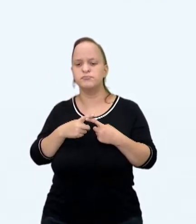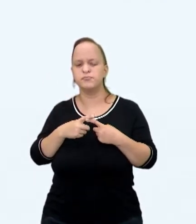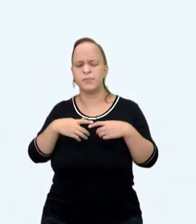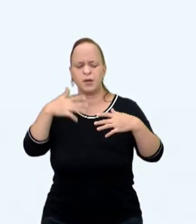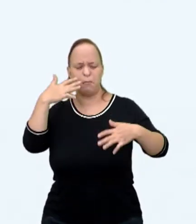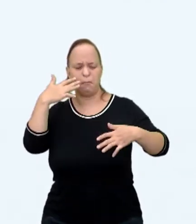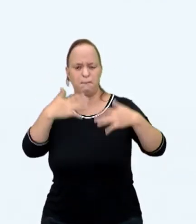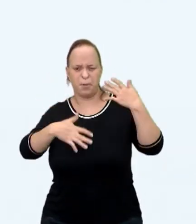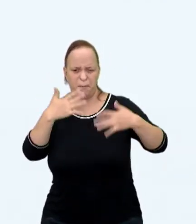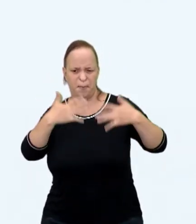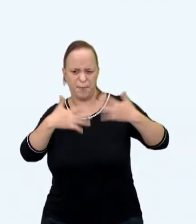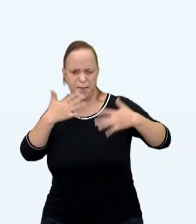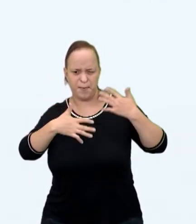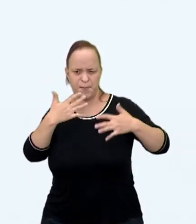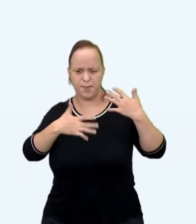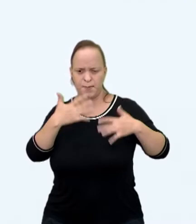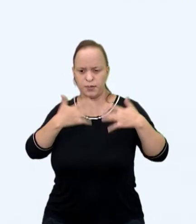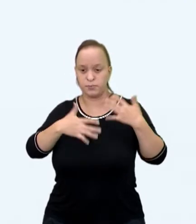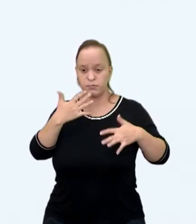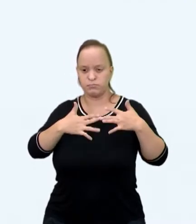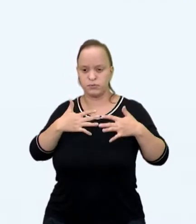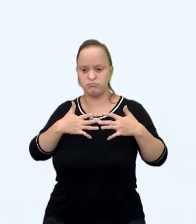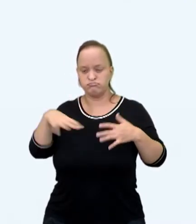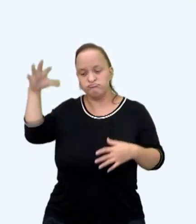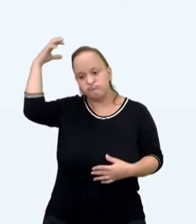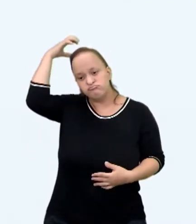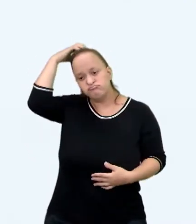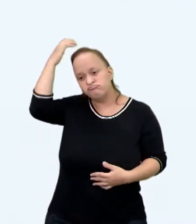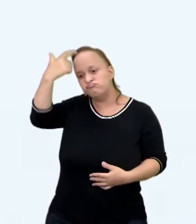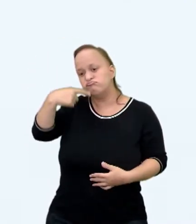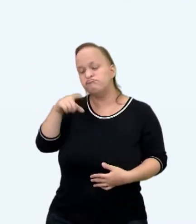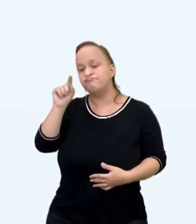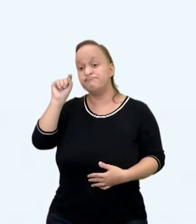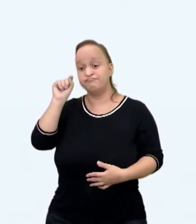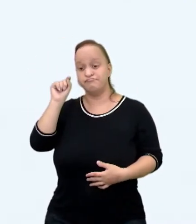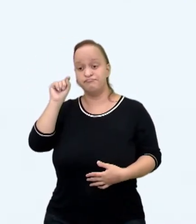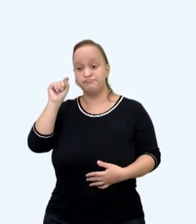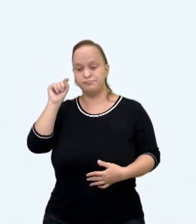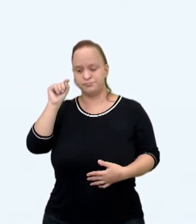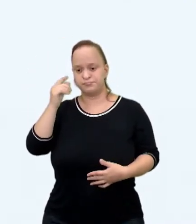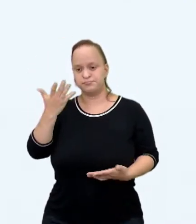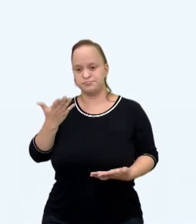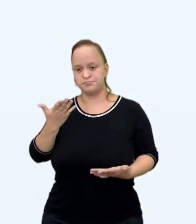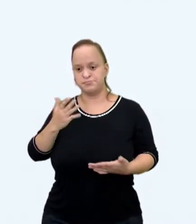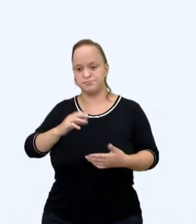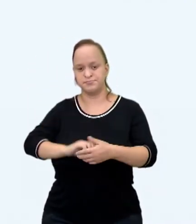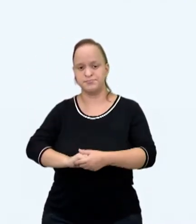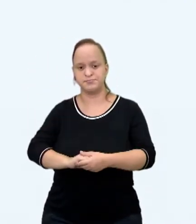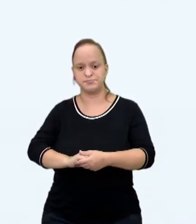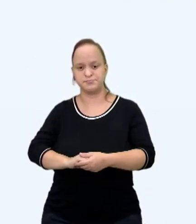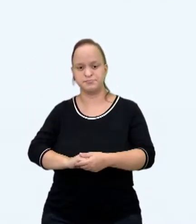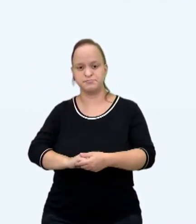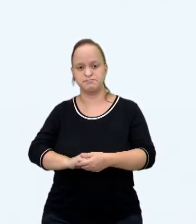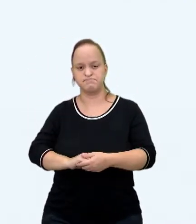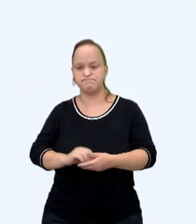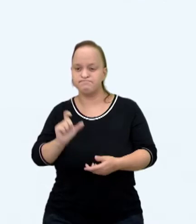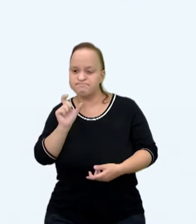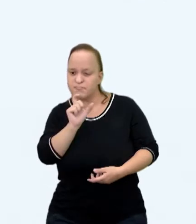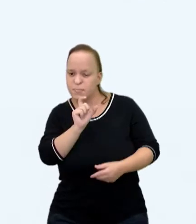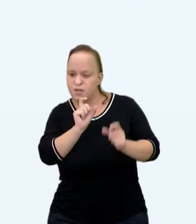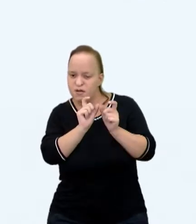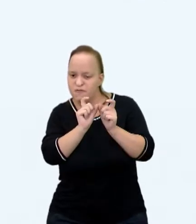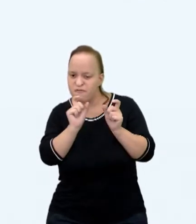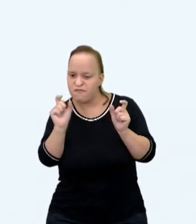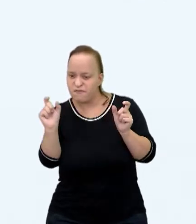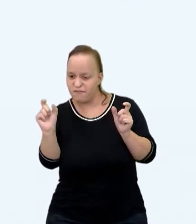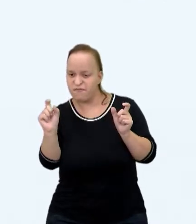trono. A segunda é uma frase que possui o valor de slogan. Os slogans são frases